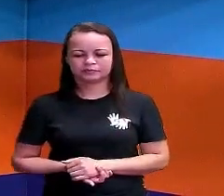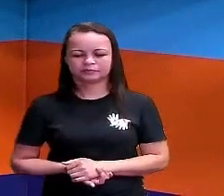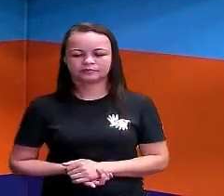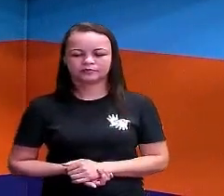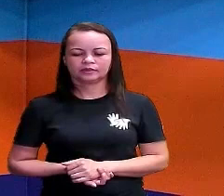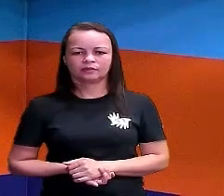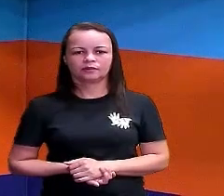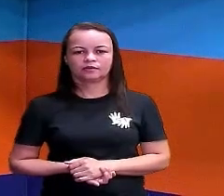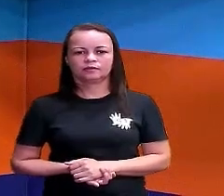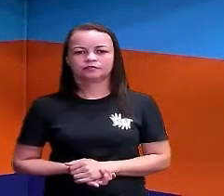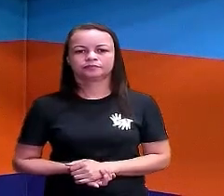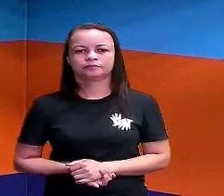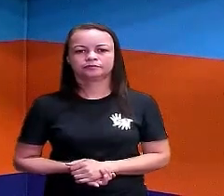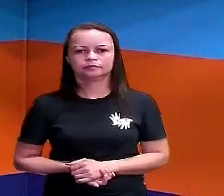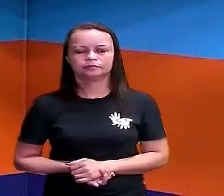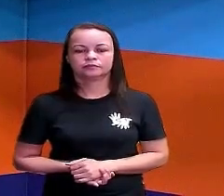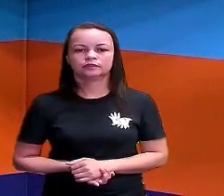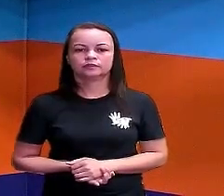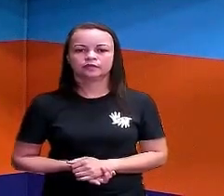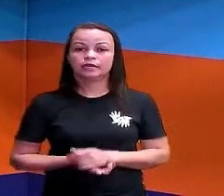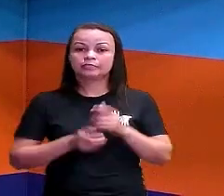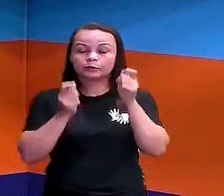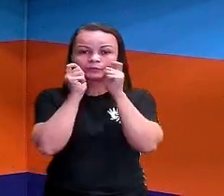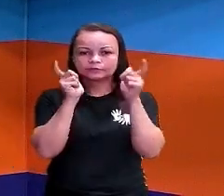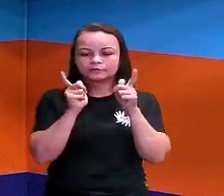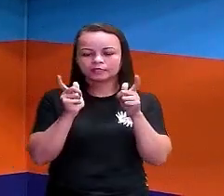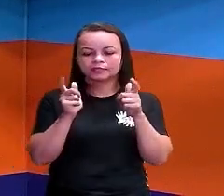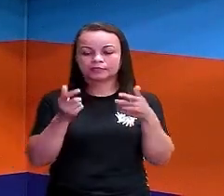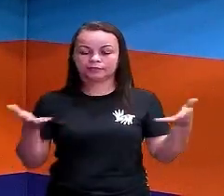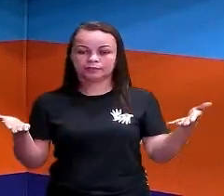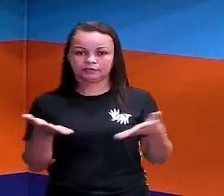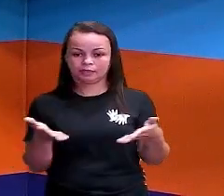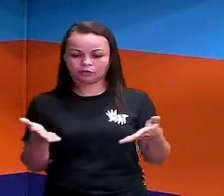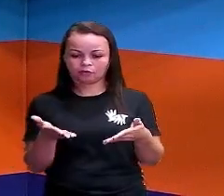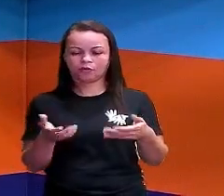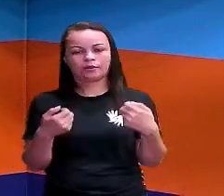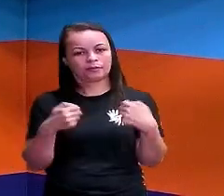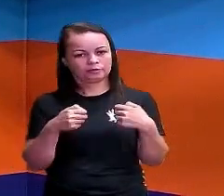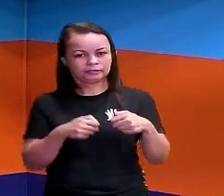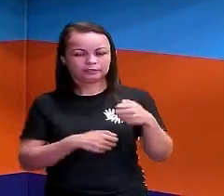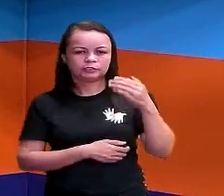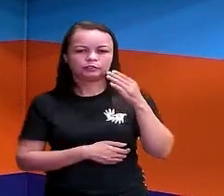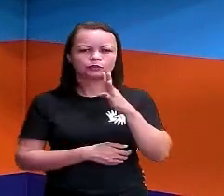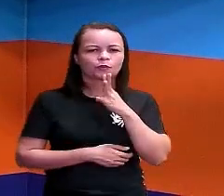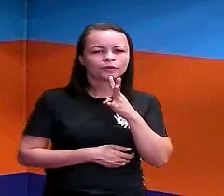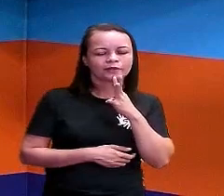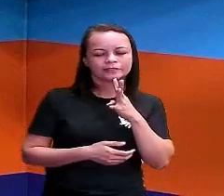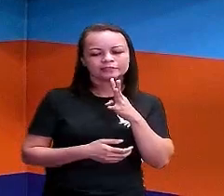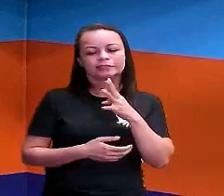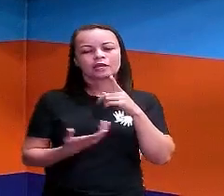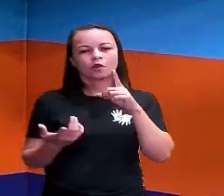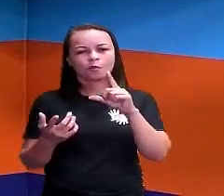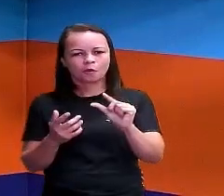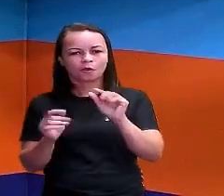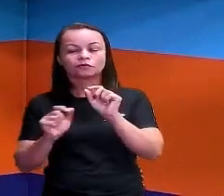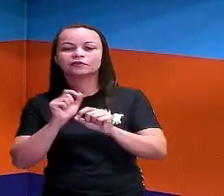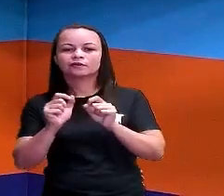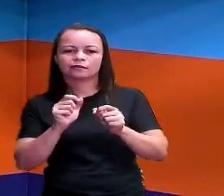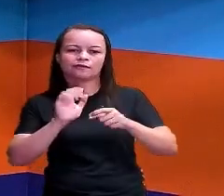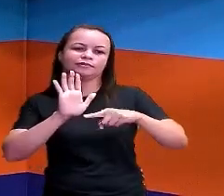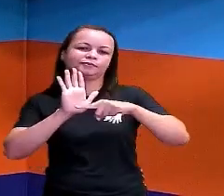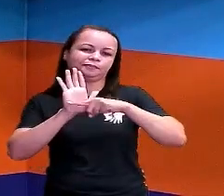seguir, tá? Então, se liga que agora a gente precisa conhecer um pouco da